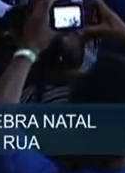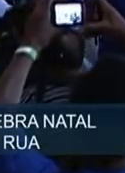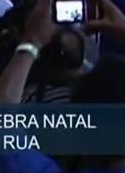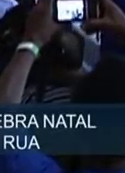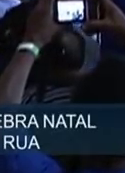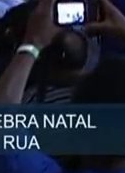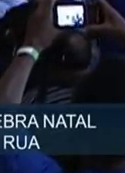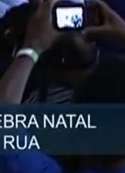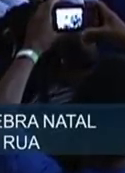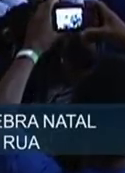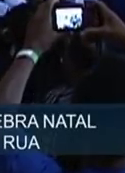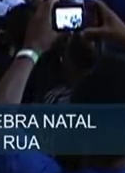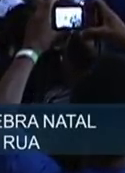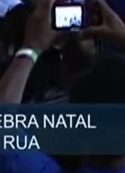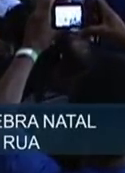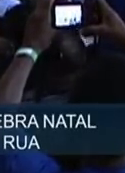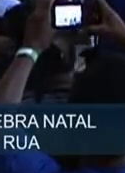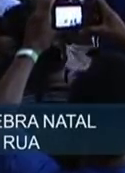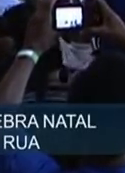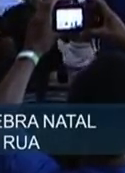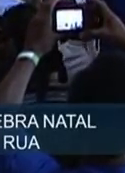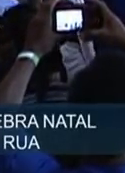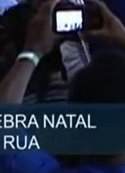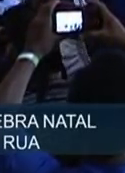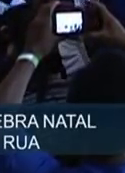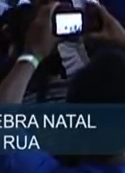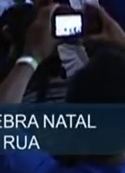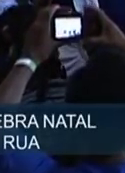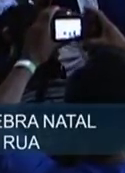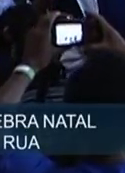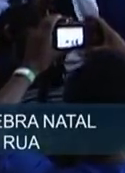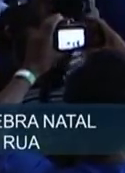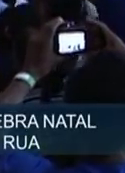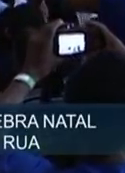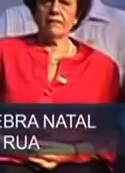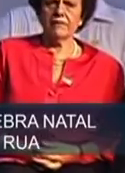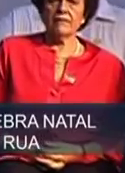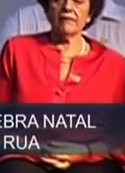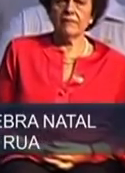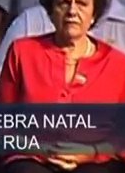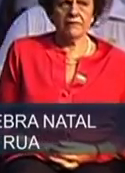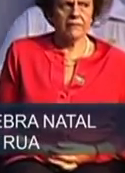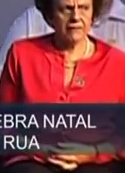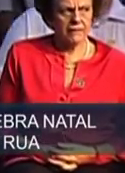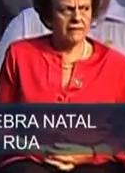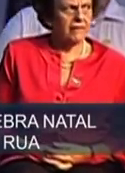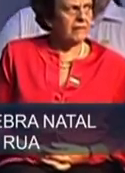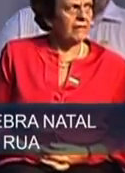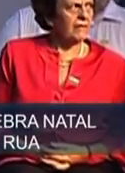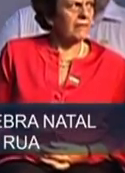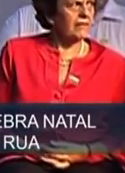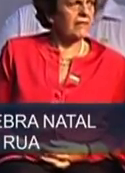é verde, agora vinde verde, as marcas de luta desse catador.